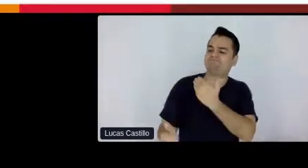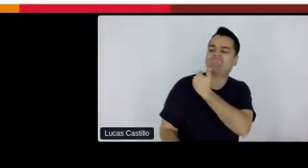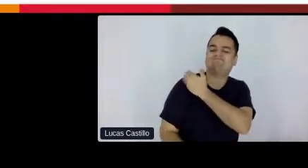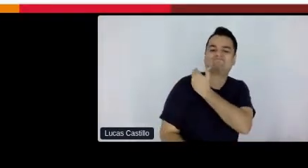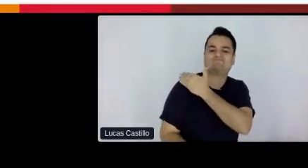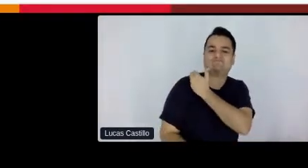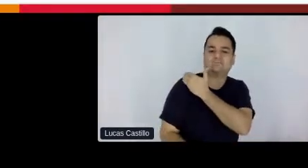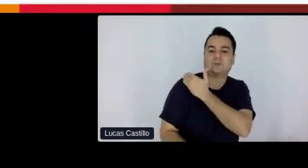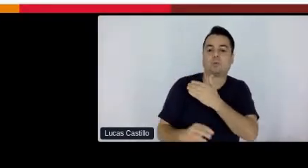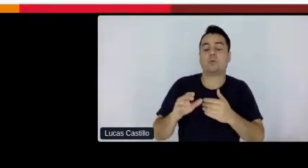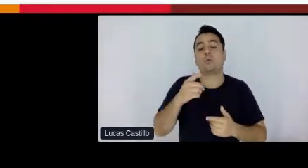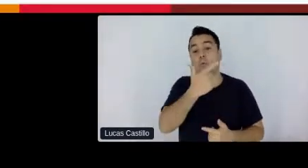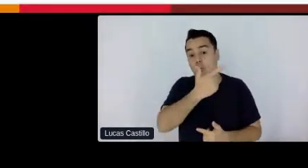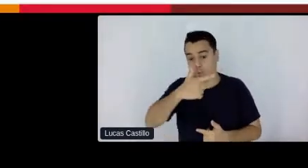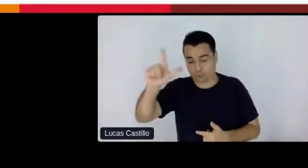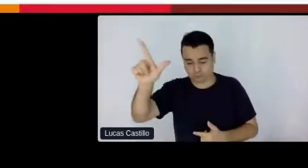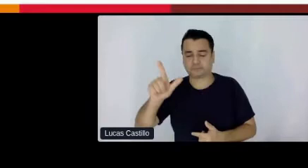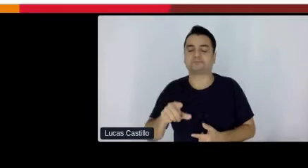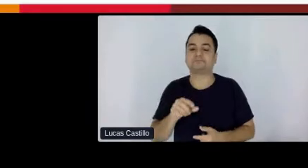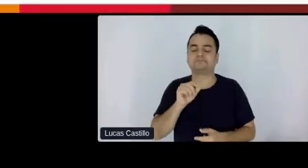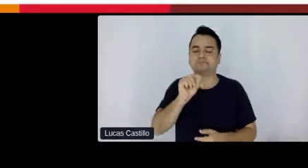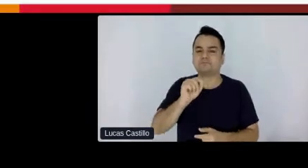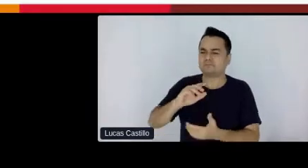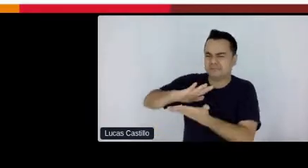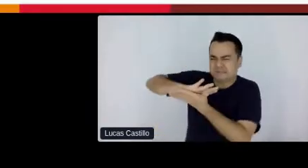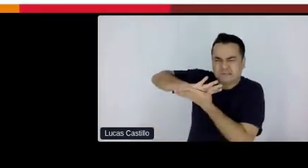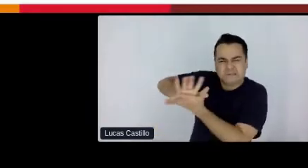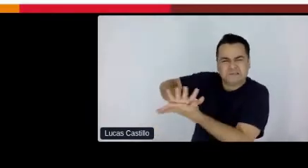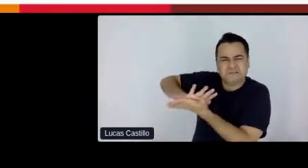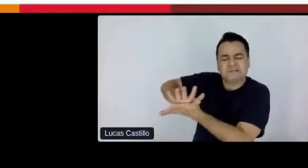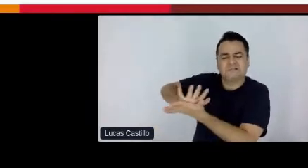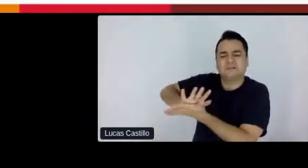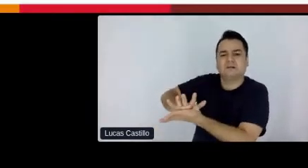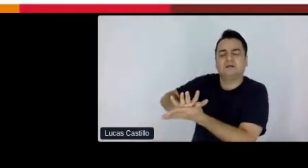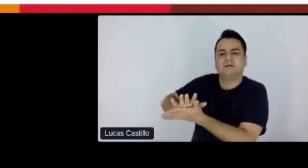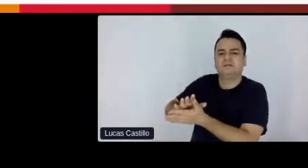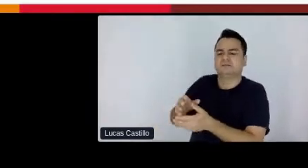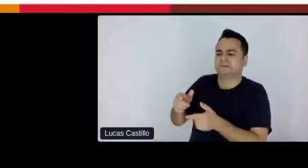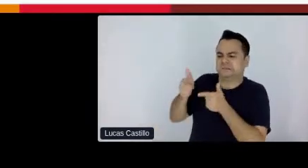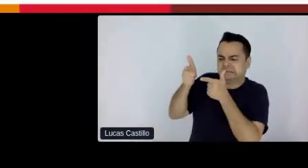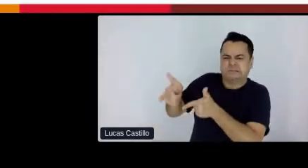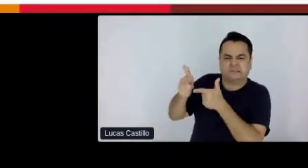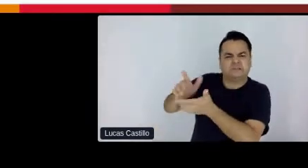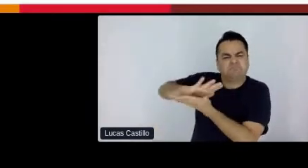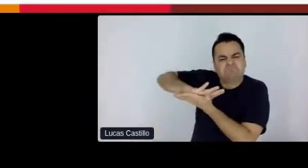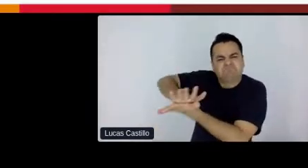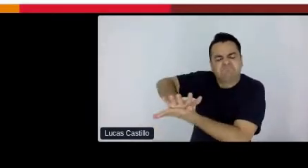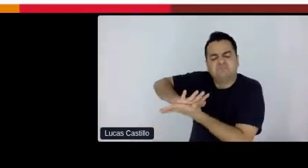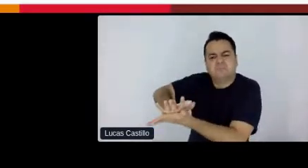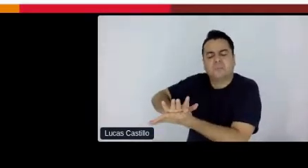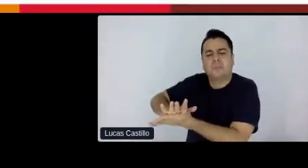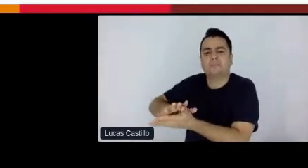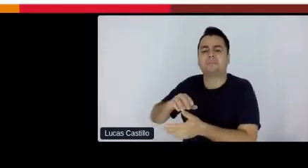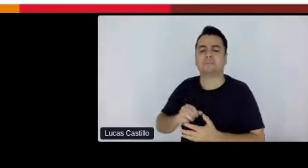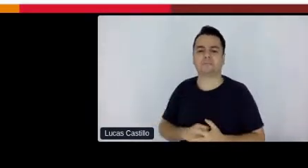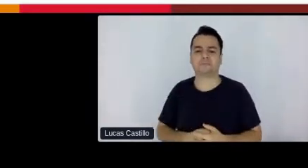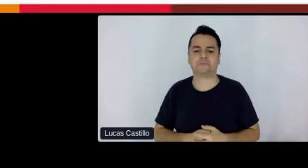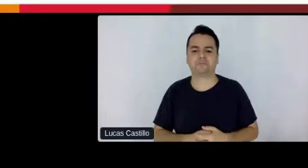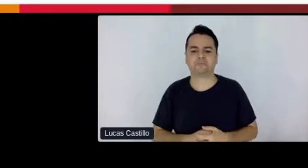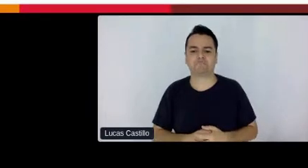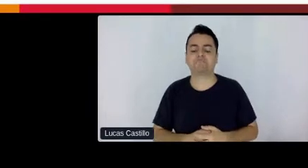a tangibilização desses sentimentos, pensamentos e atitudes que refletem em políticas,